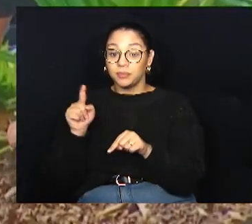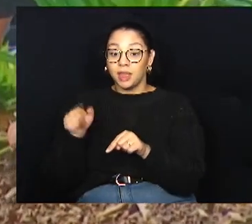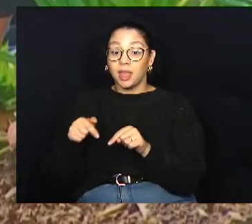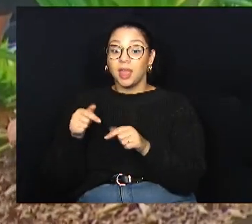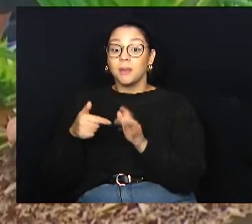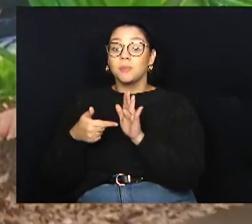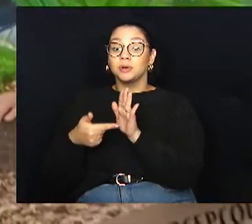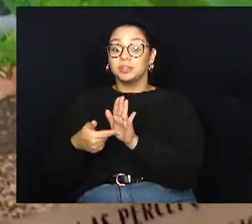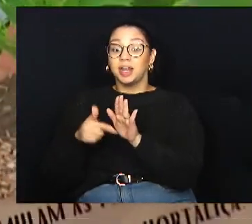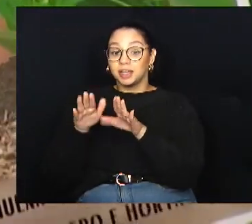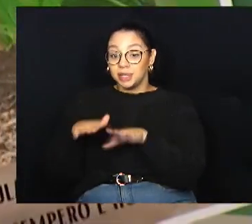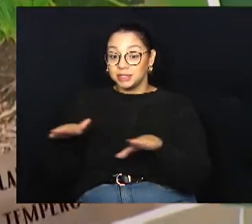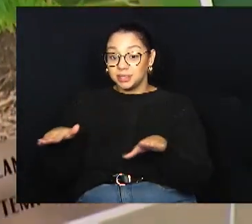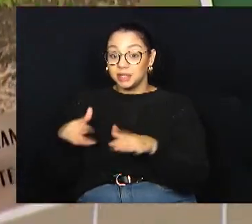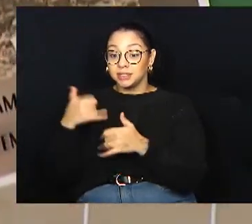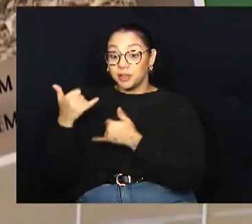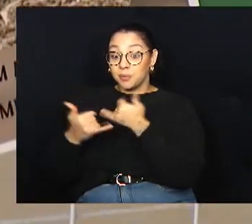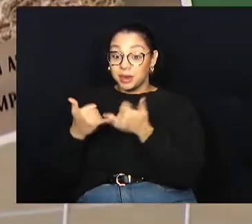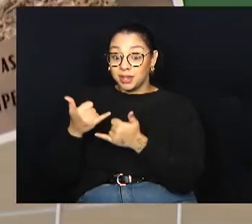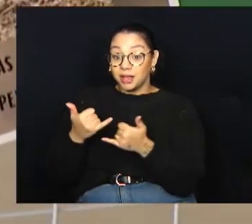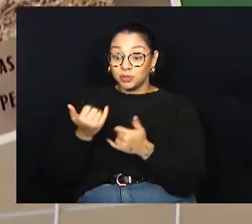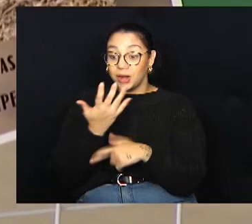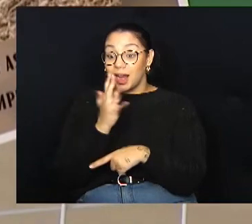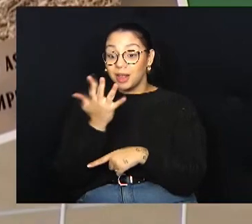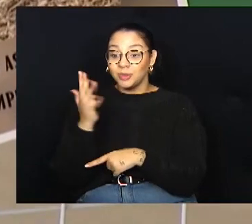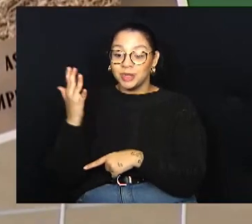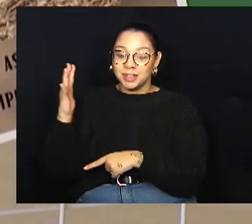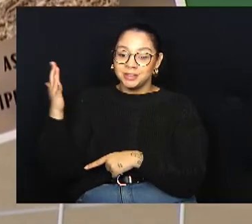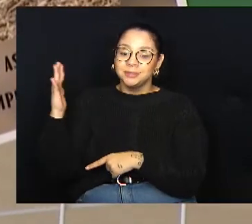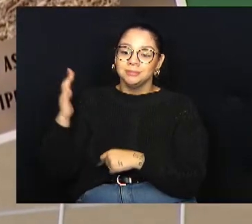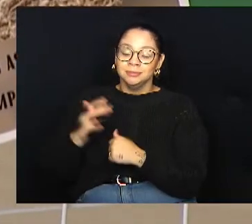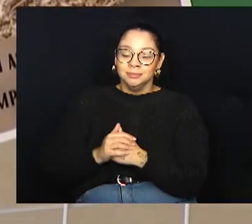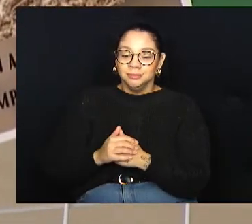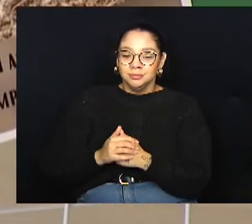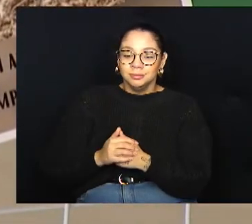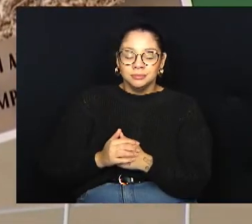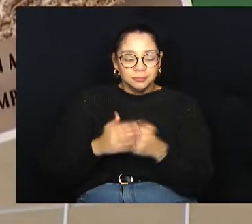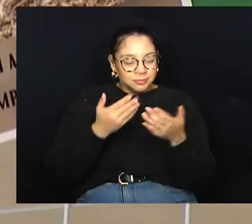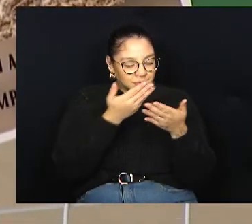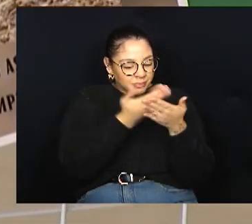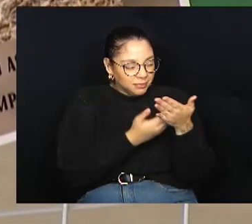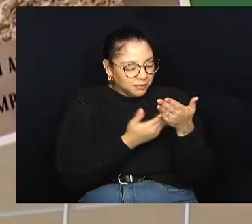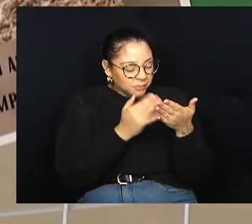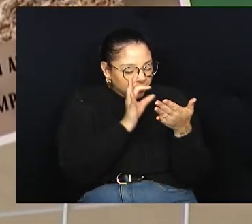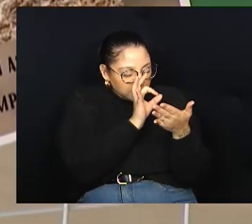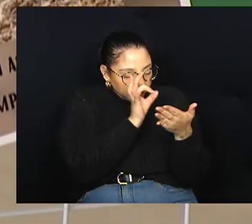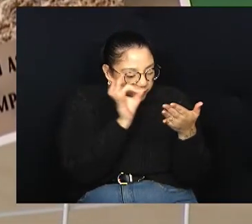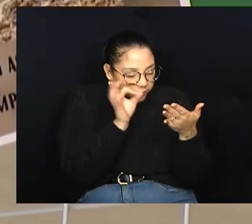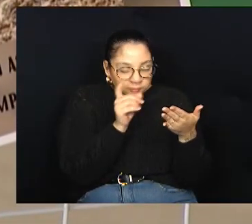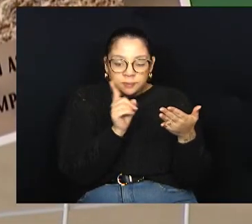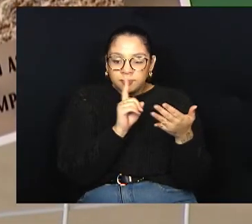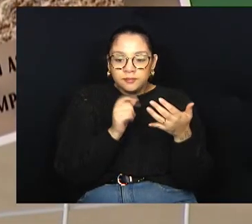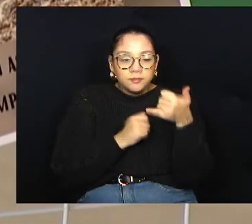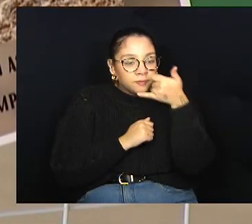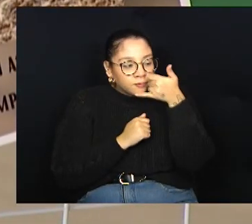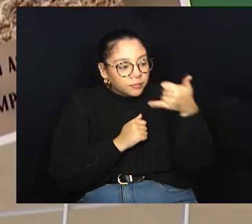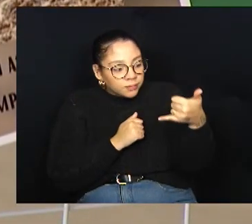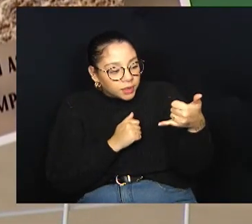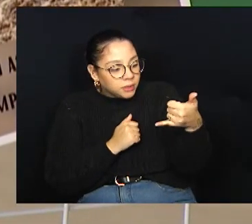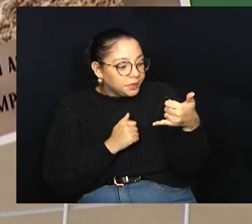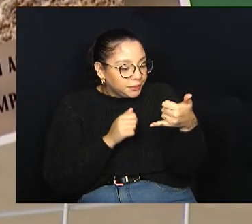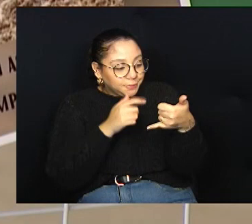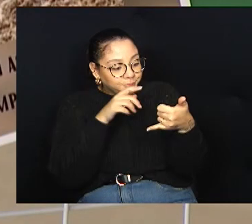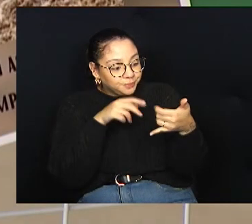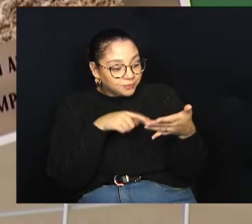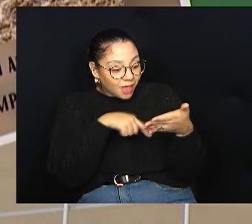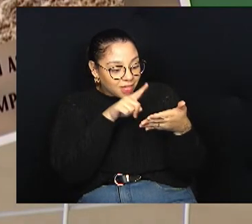estão brincando na natureza, estão longe das telas, que é uma outra coisa que a gente tem trabalhado bastante, que